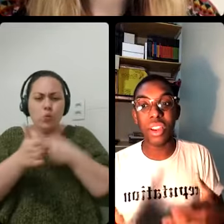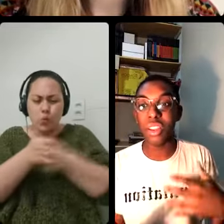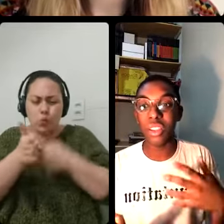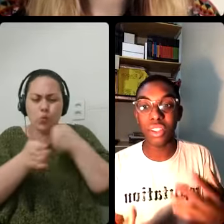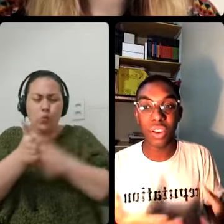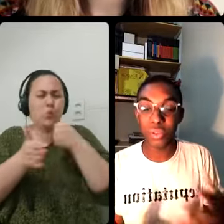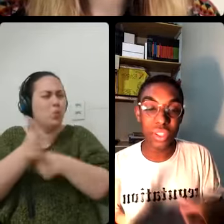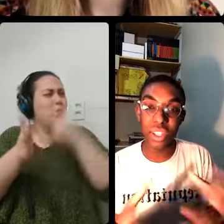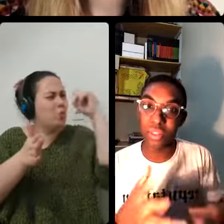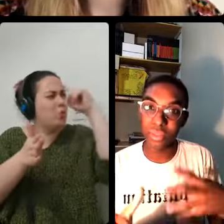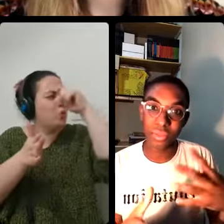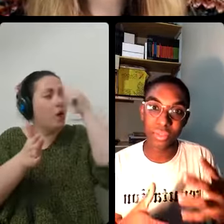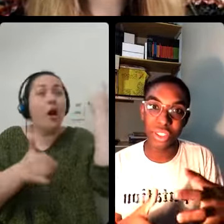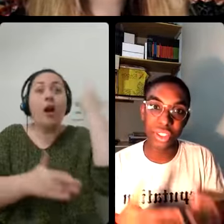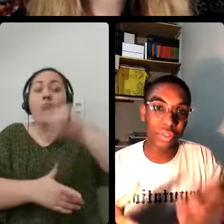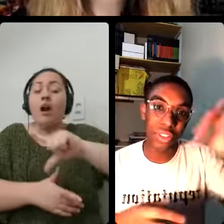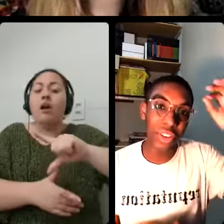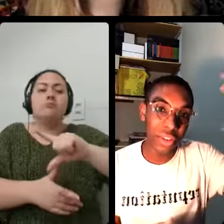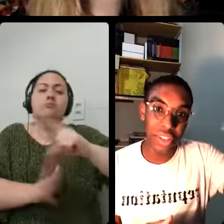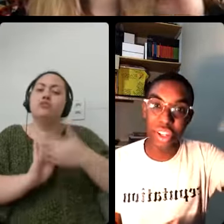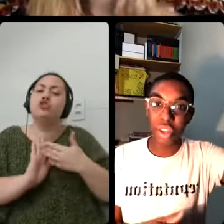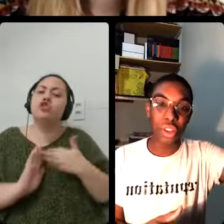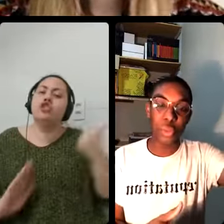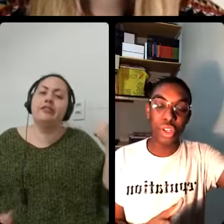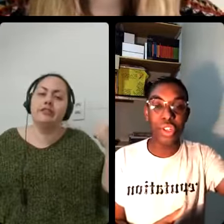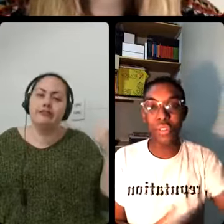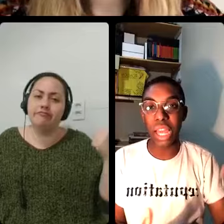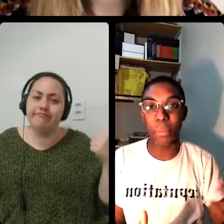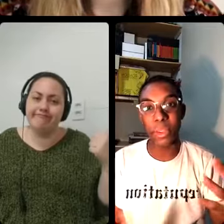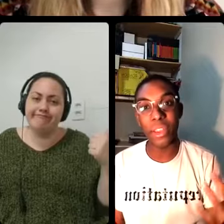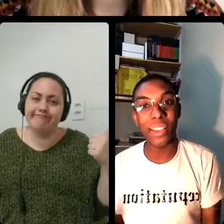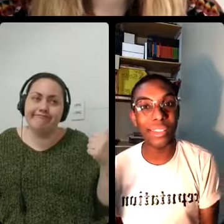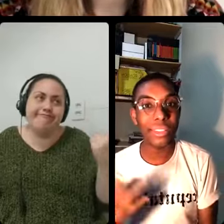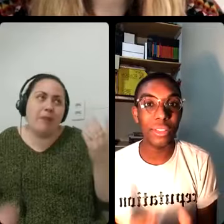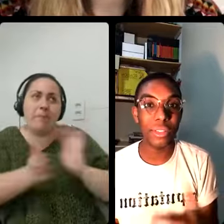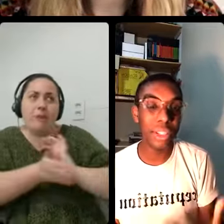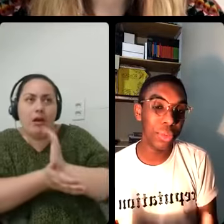gente não vai conseguir chegar no nosso objetivo,